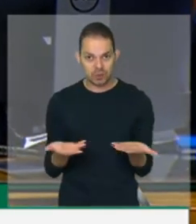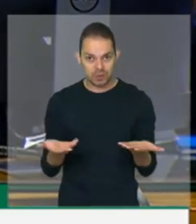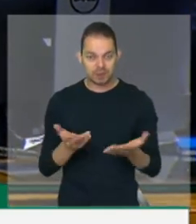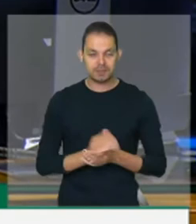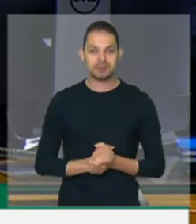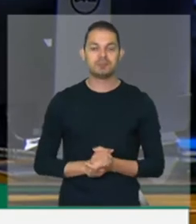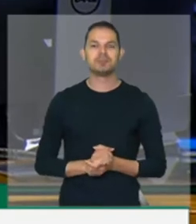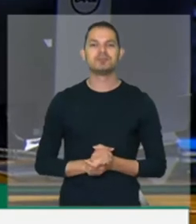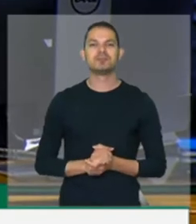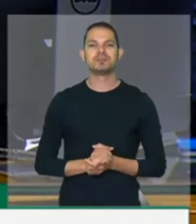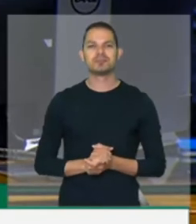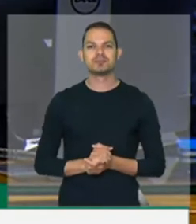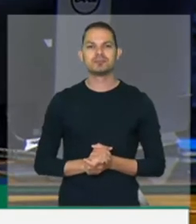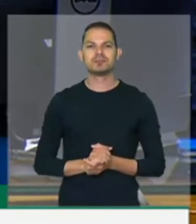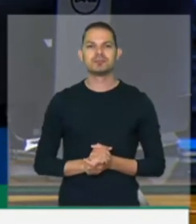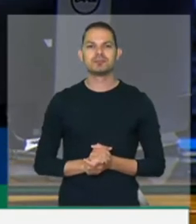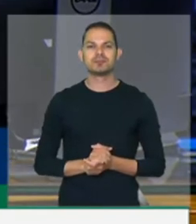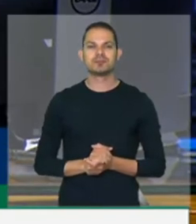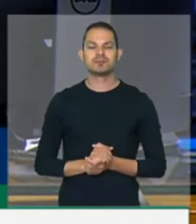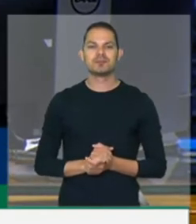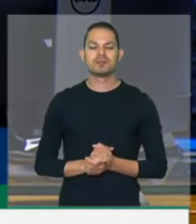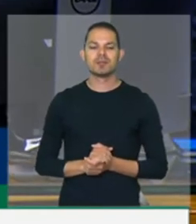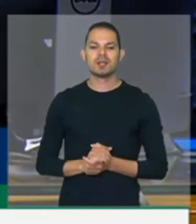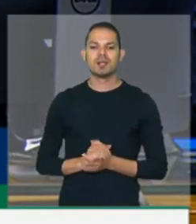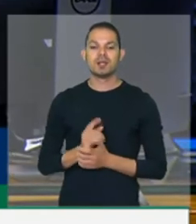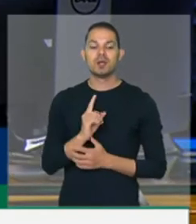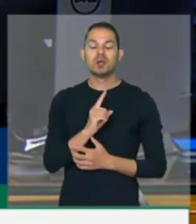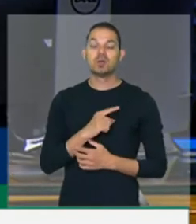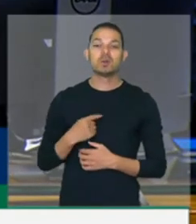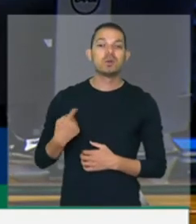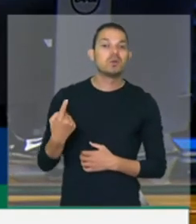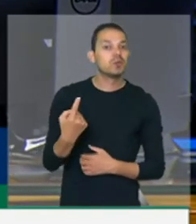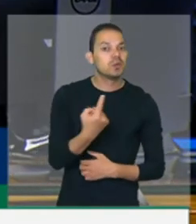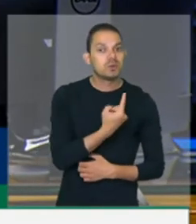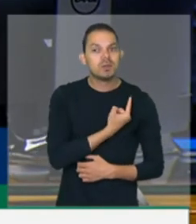hoje, que não nos dá nenhum tipo